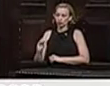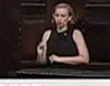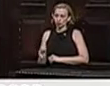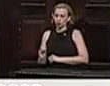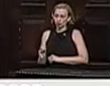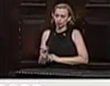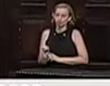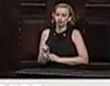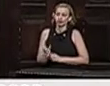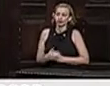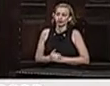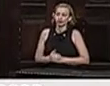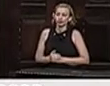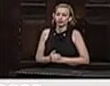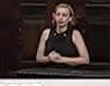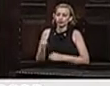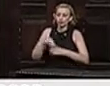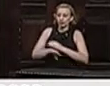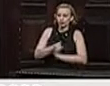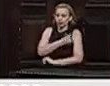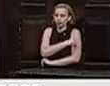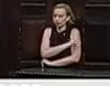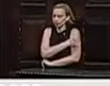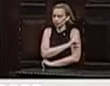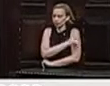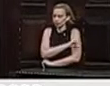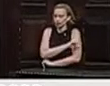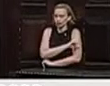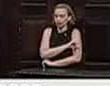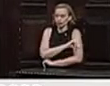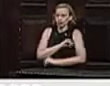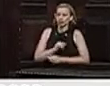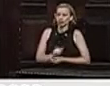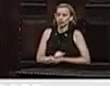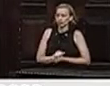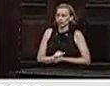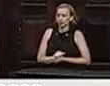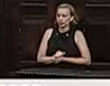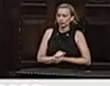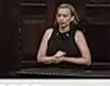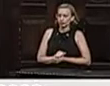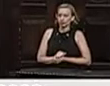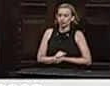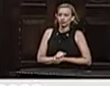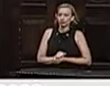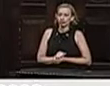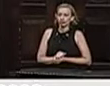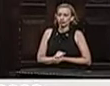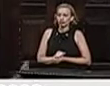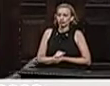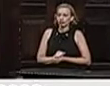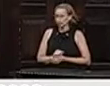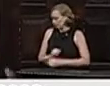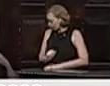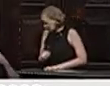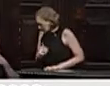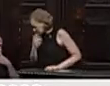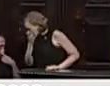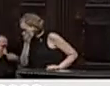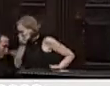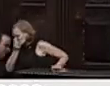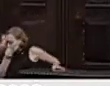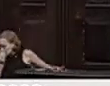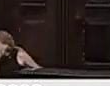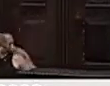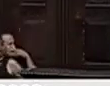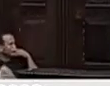pode trazer recursos para o Rio de Janeiro, e vamos torná-los inviabilizados para a próxima gestão, porque não haverá concurso